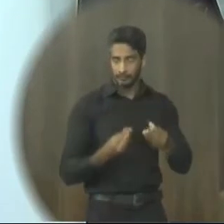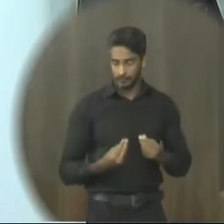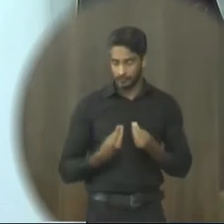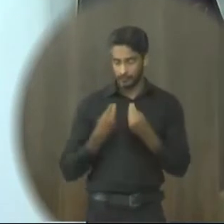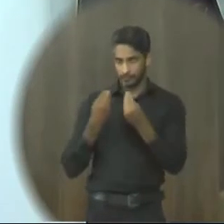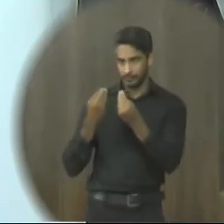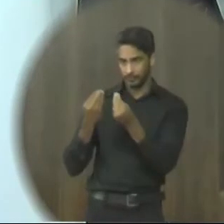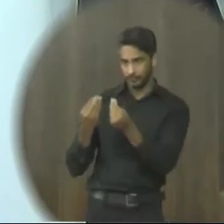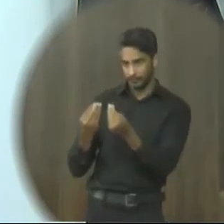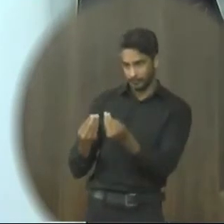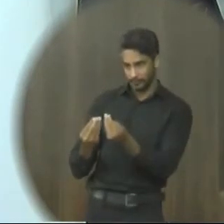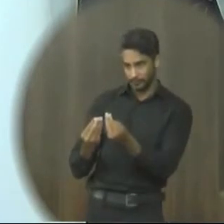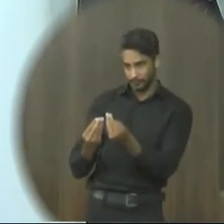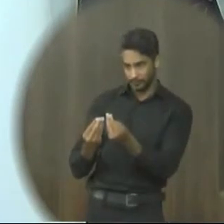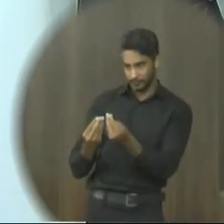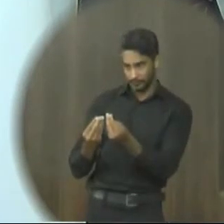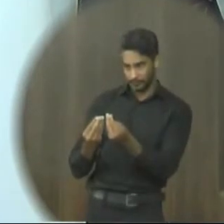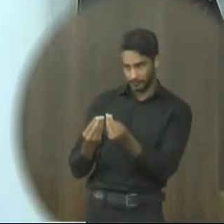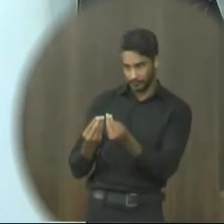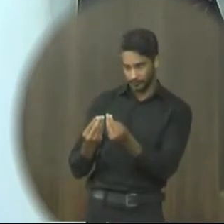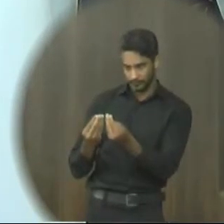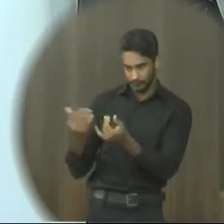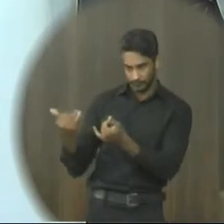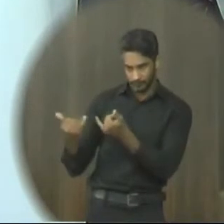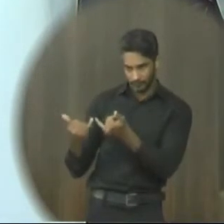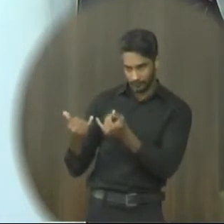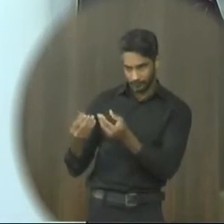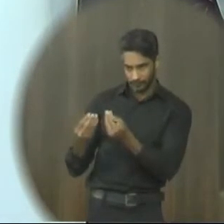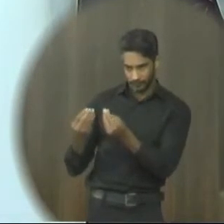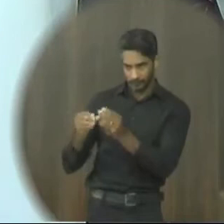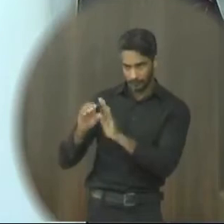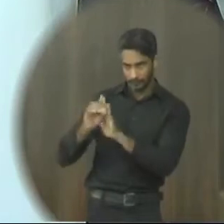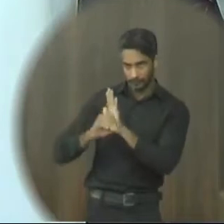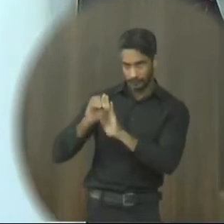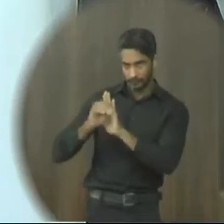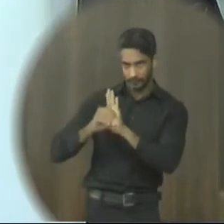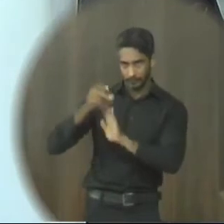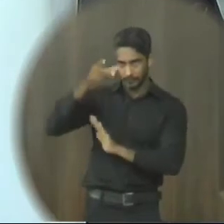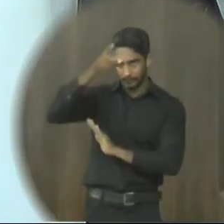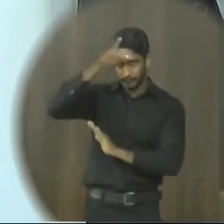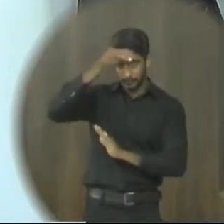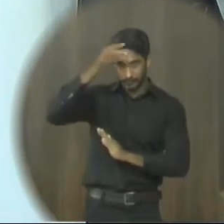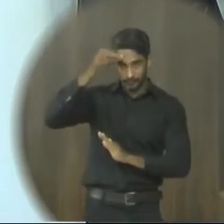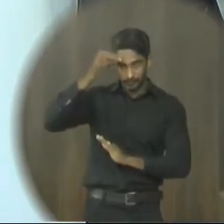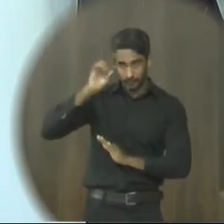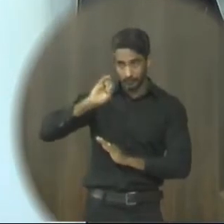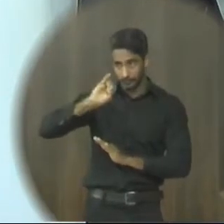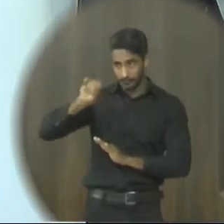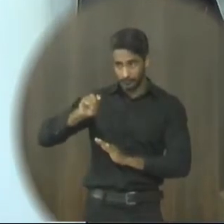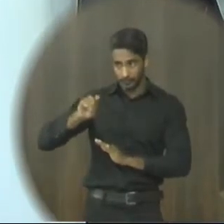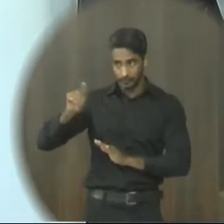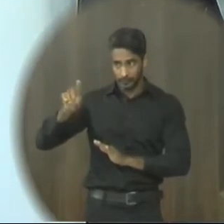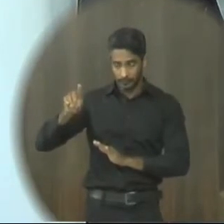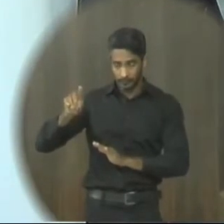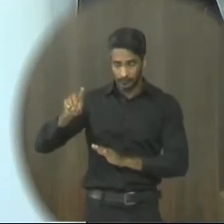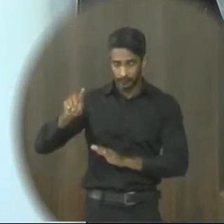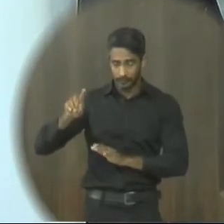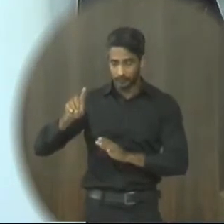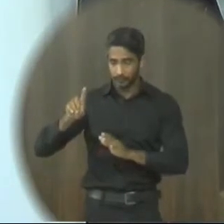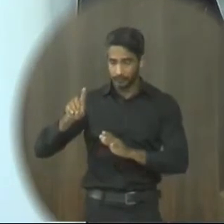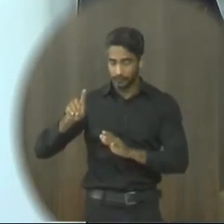solicitar-se que após a tramitação, seja-se encaminhado o ofício ao senhor prefeito José Aparecido Mendes Santos para